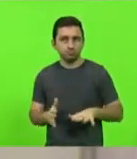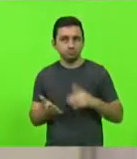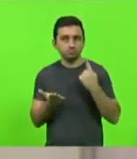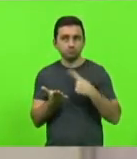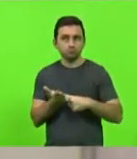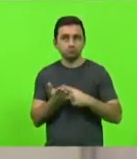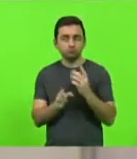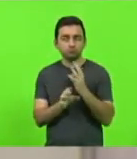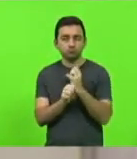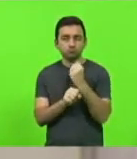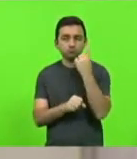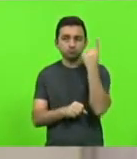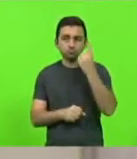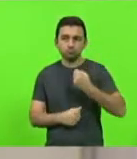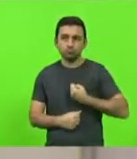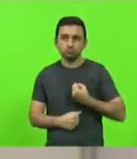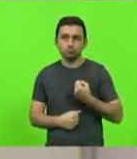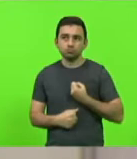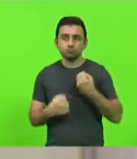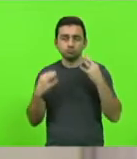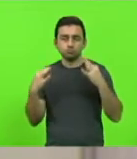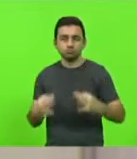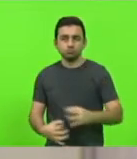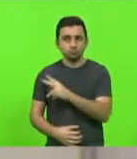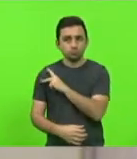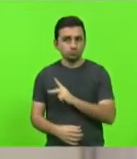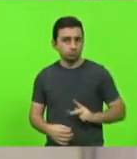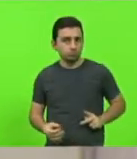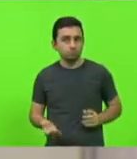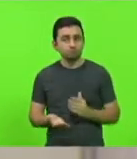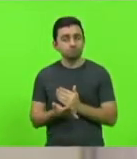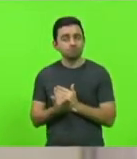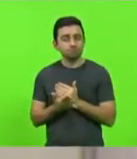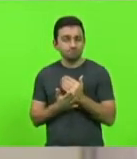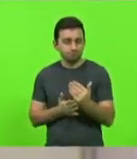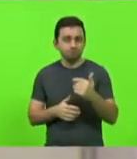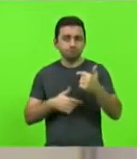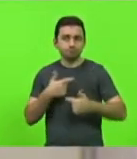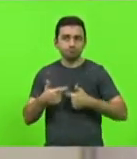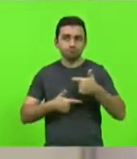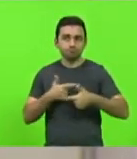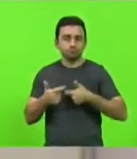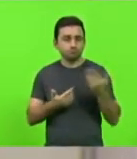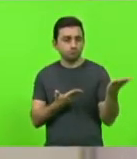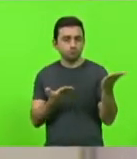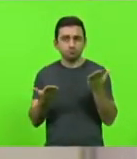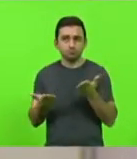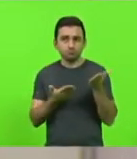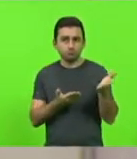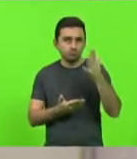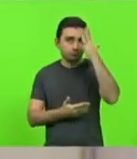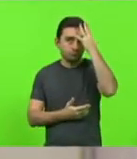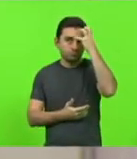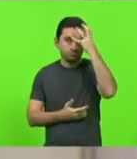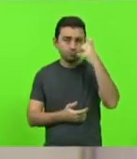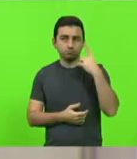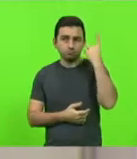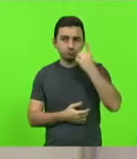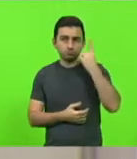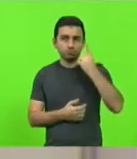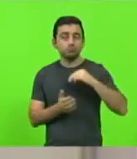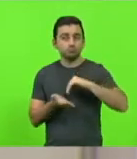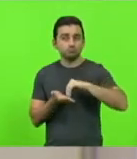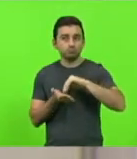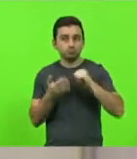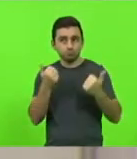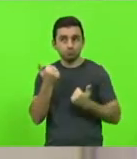Havendo quórum regimental, o senhor presidente declarou abertos os trabalhos e convidou o senhor deputado Ismael dos Santos para, como secretário